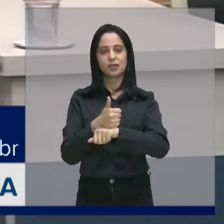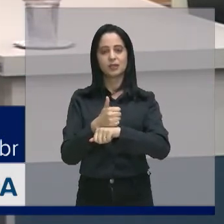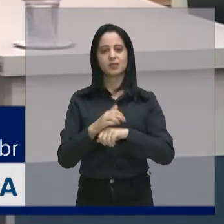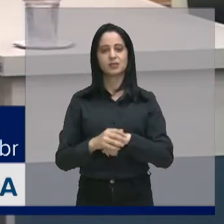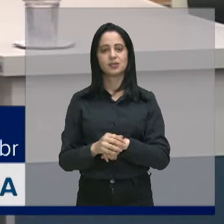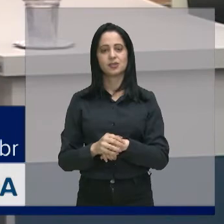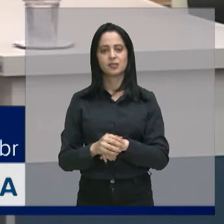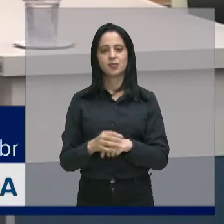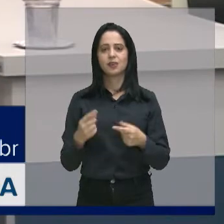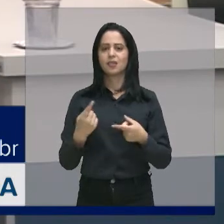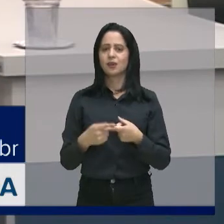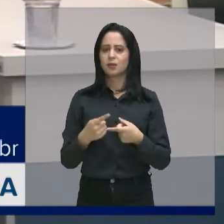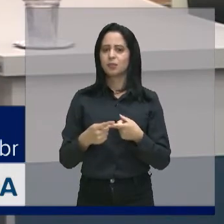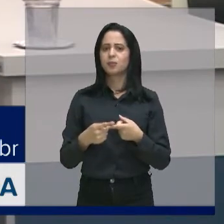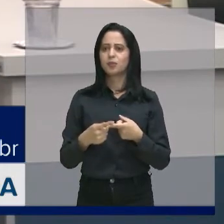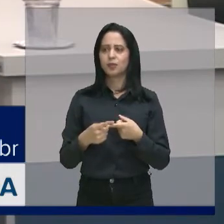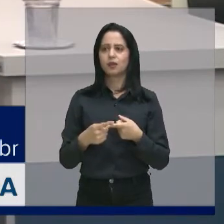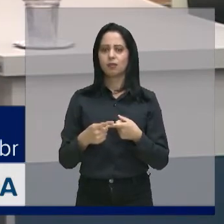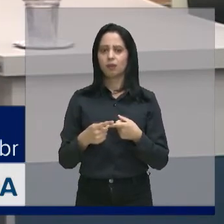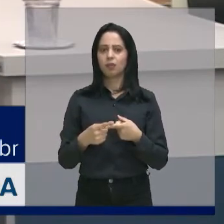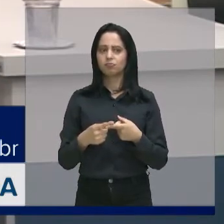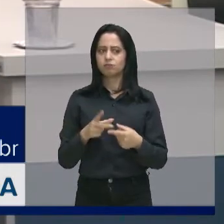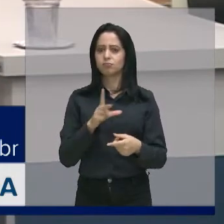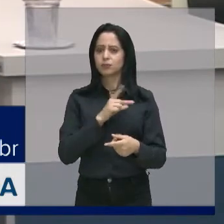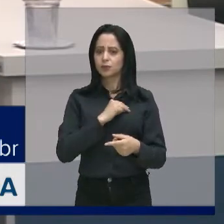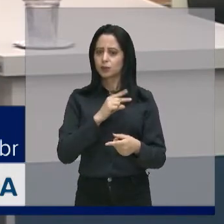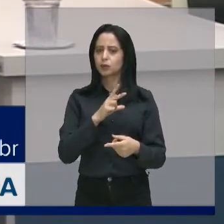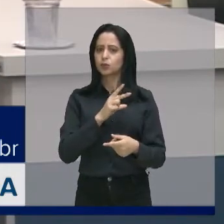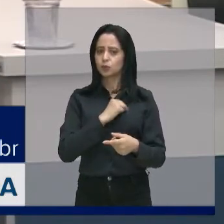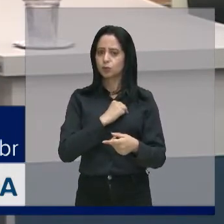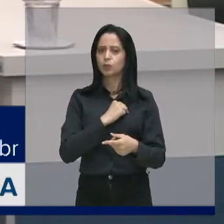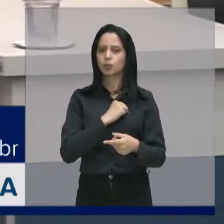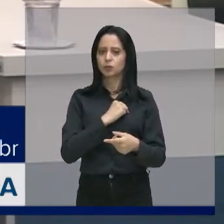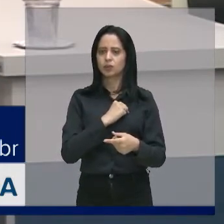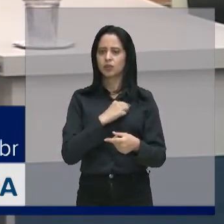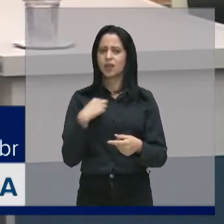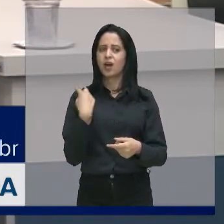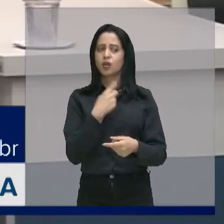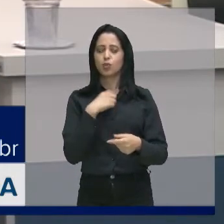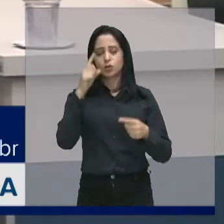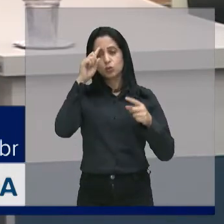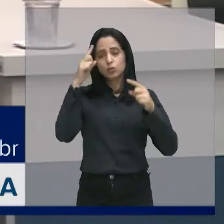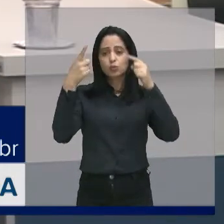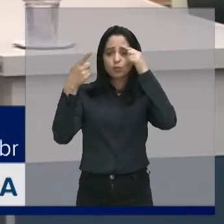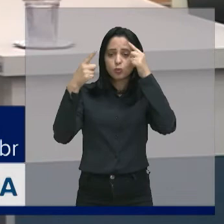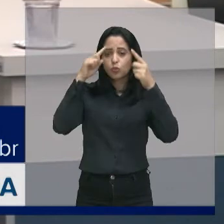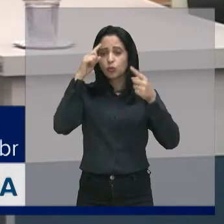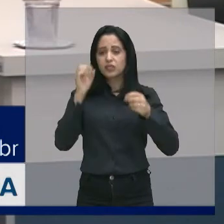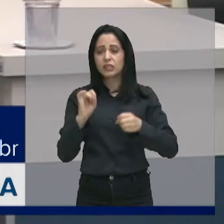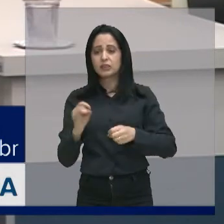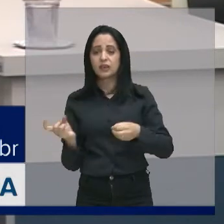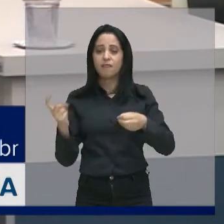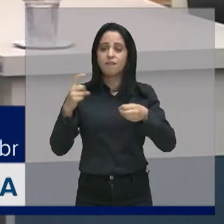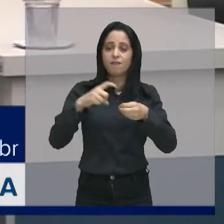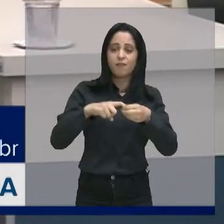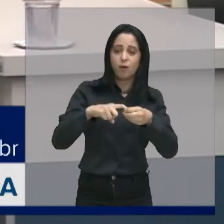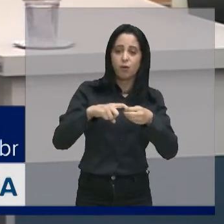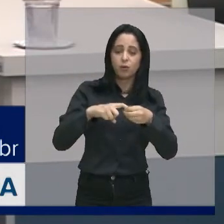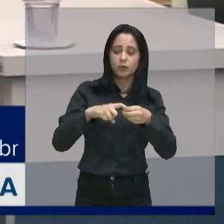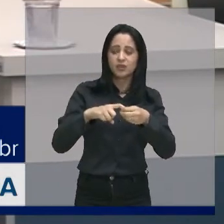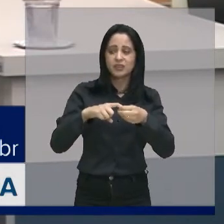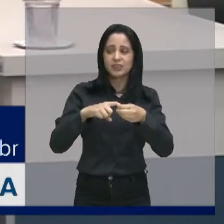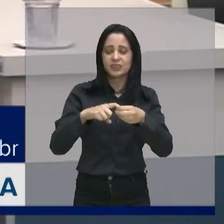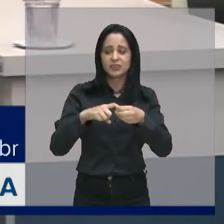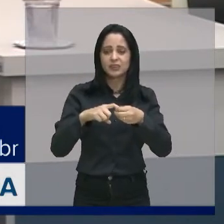a gente, em alguns momentos, tivemos bastante receio sobre o retorno das atividades. Essa semana eu tive no